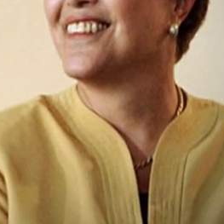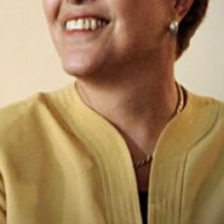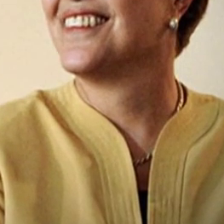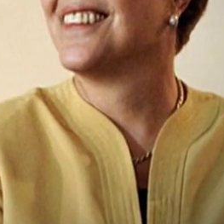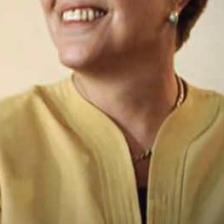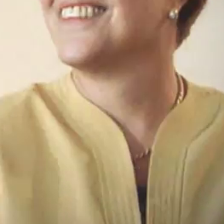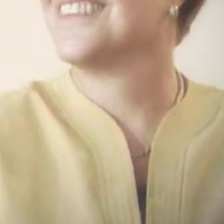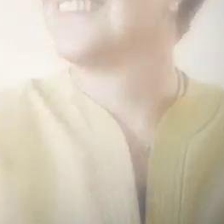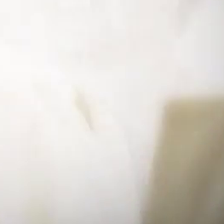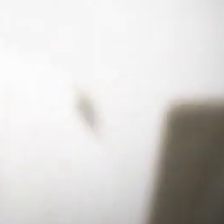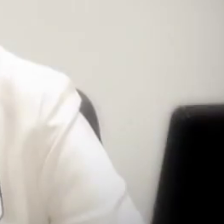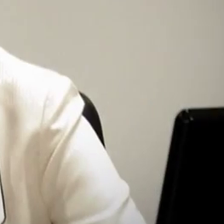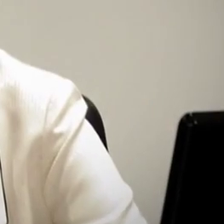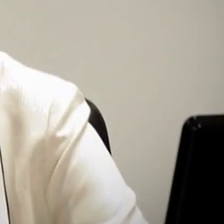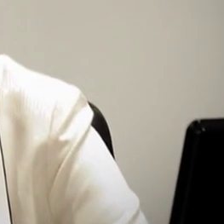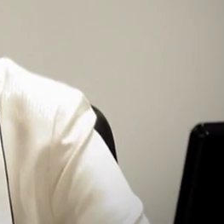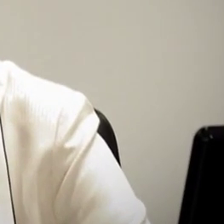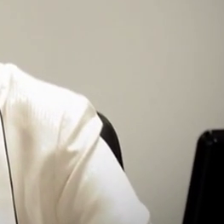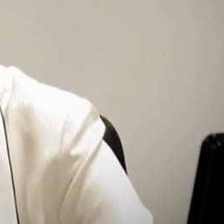o